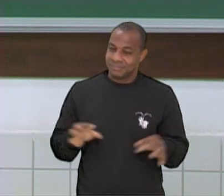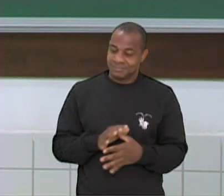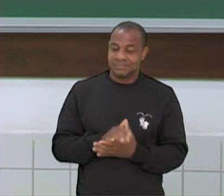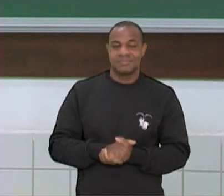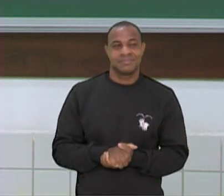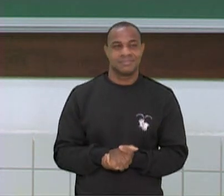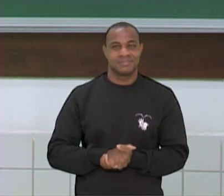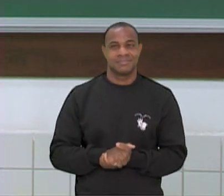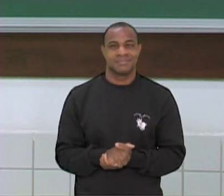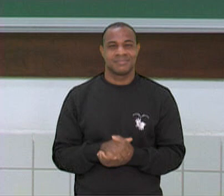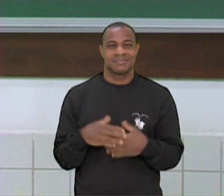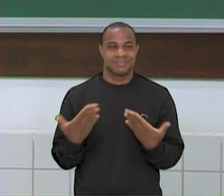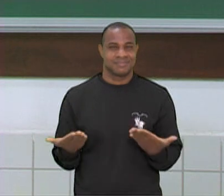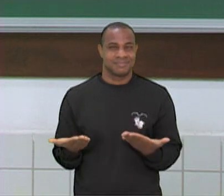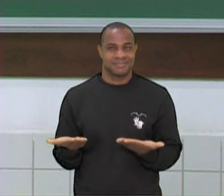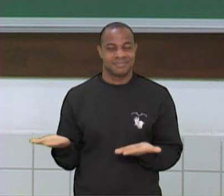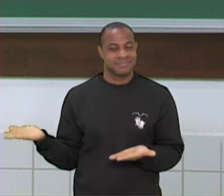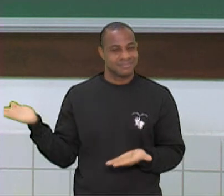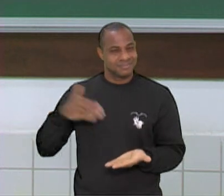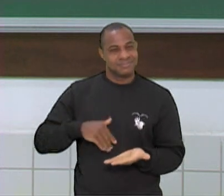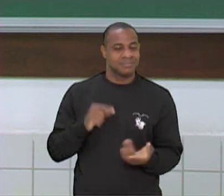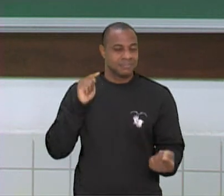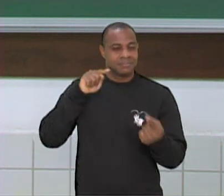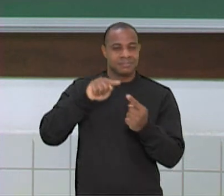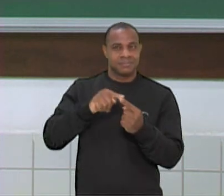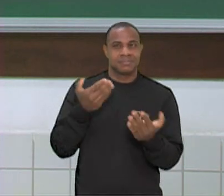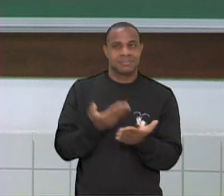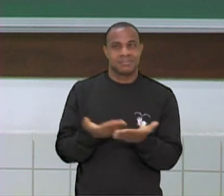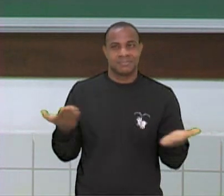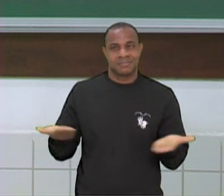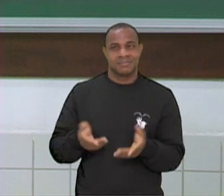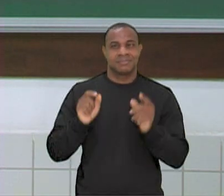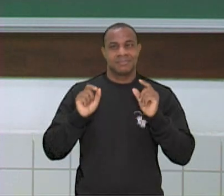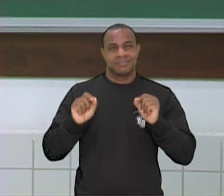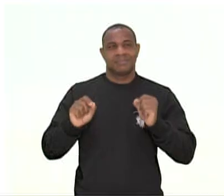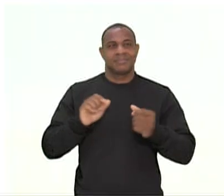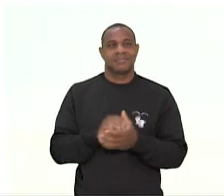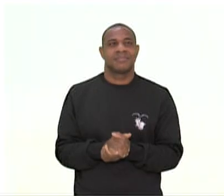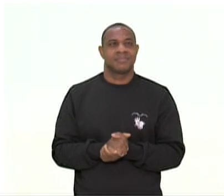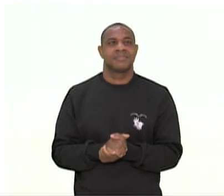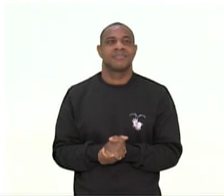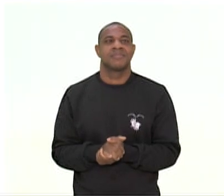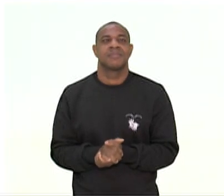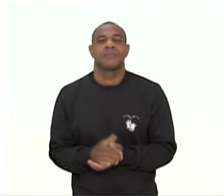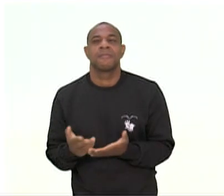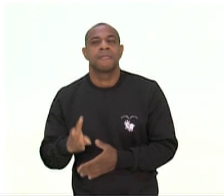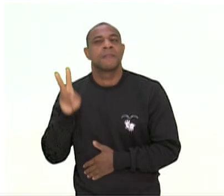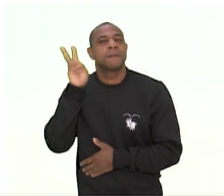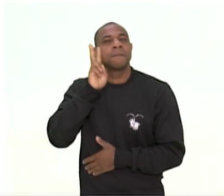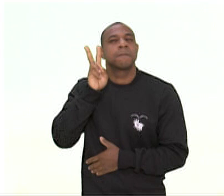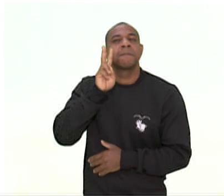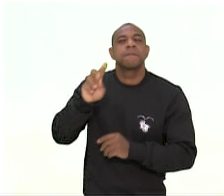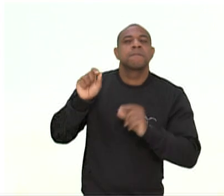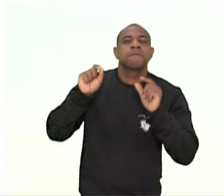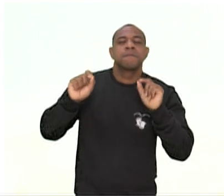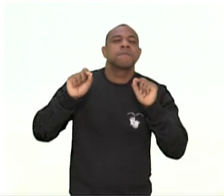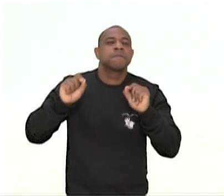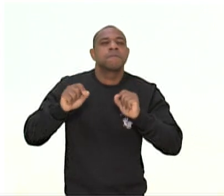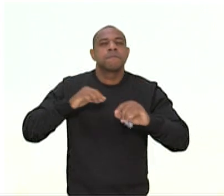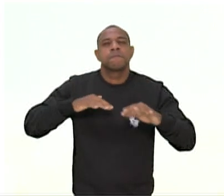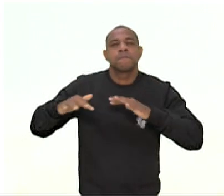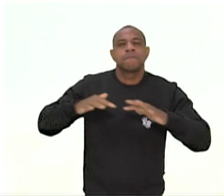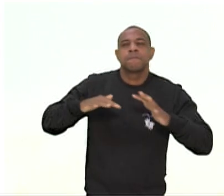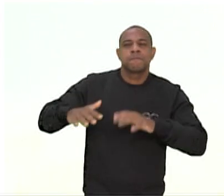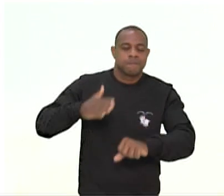garanta a sua presença. Vem comigo para os objetivos da aula de hoje. Nós vamos relembrar então um pouquinho do movimento e a